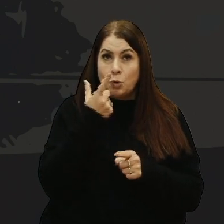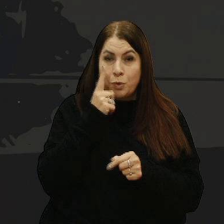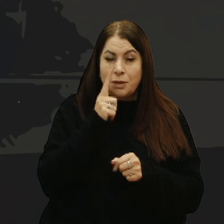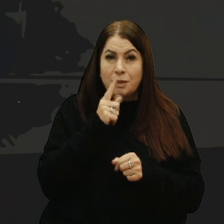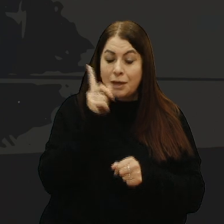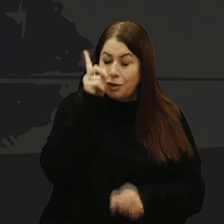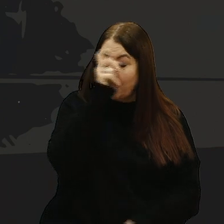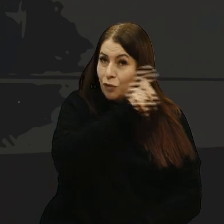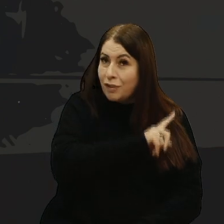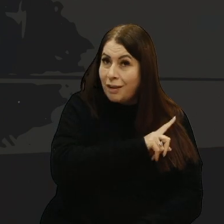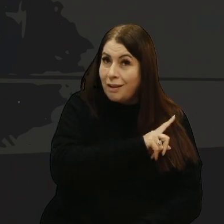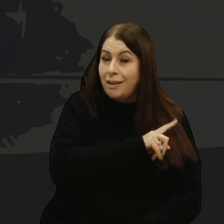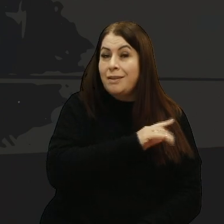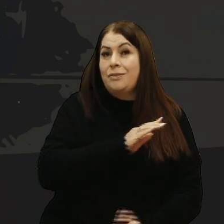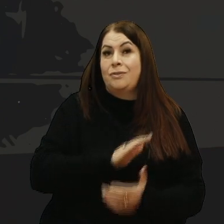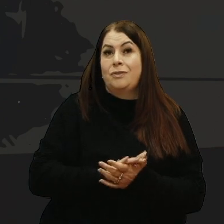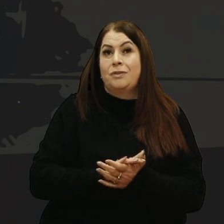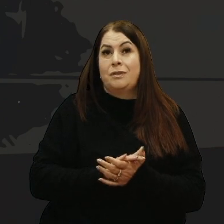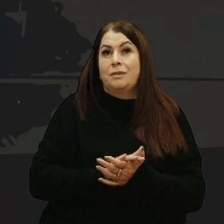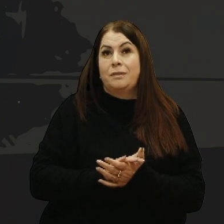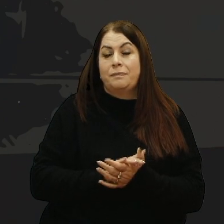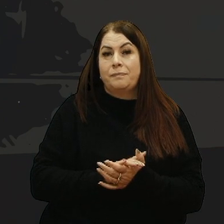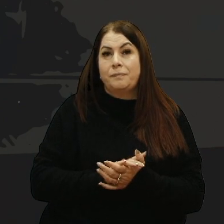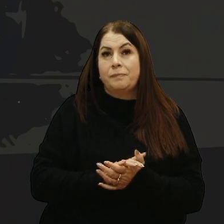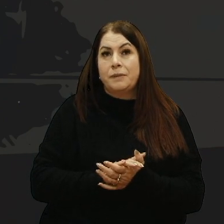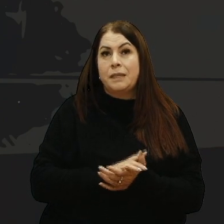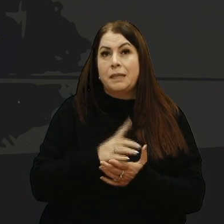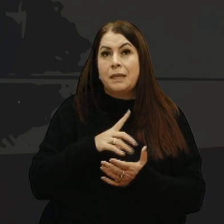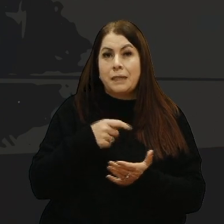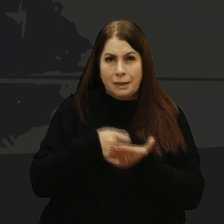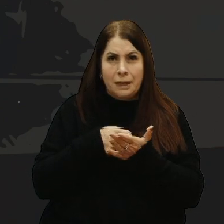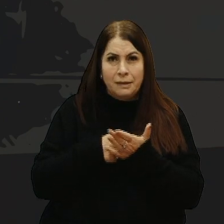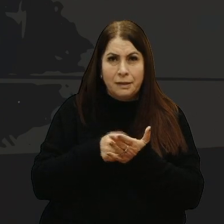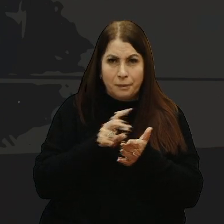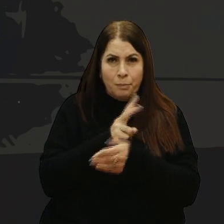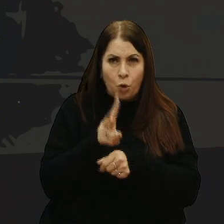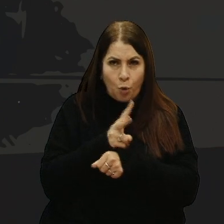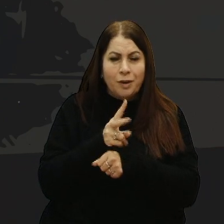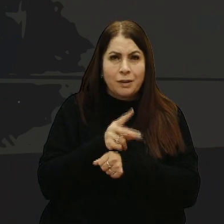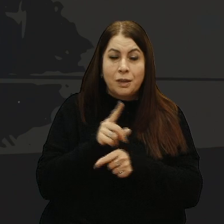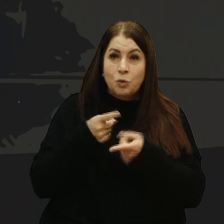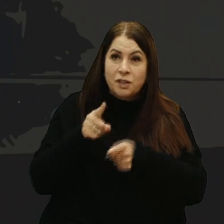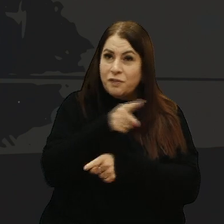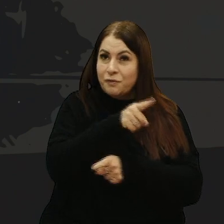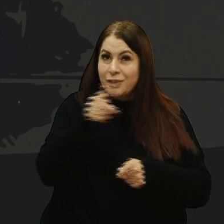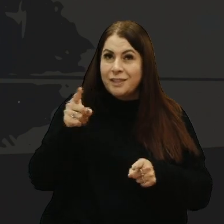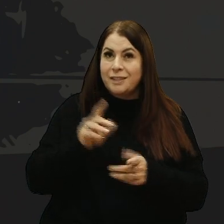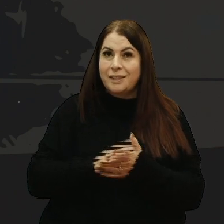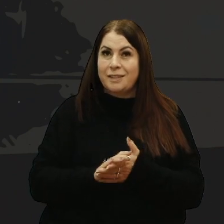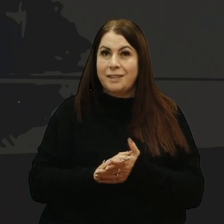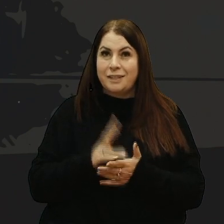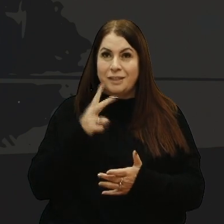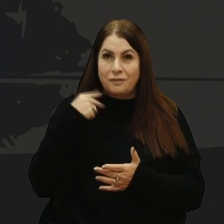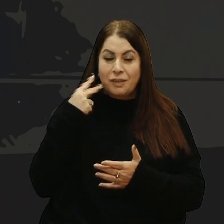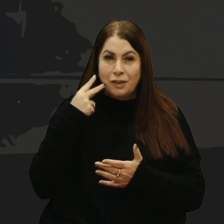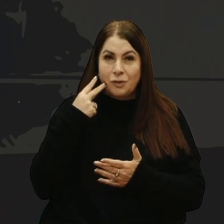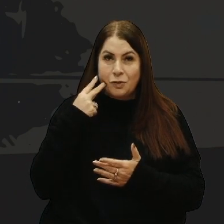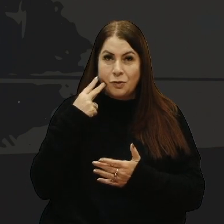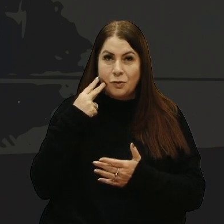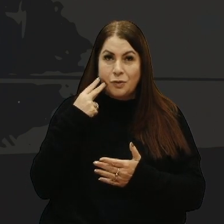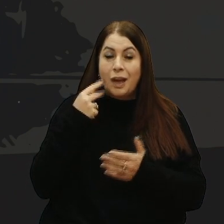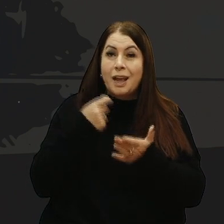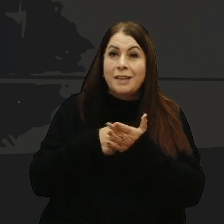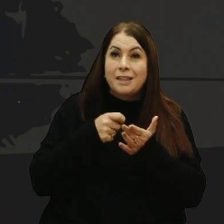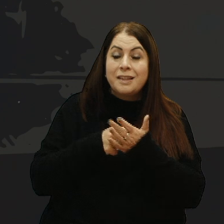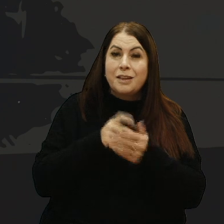uma dificuldade enorme. Tentem consultar. Eu desafio vocês, vereadores, a